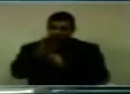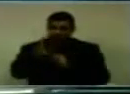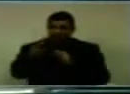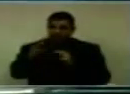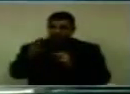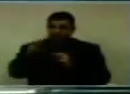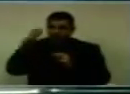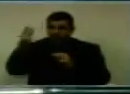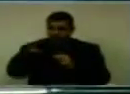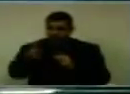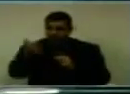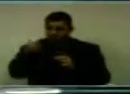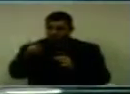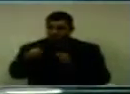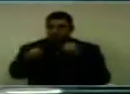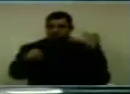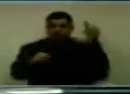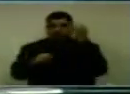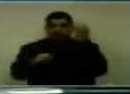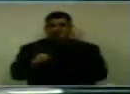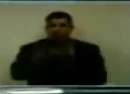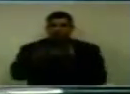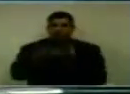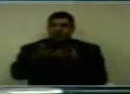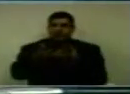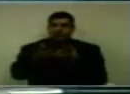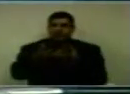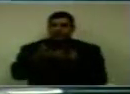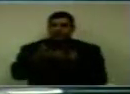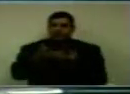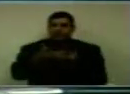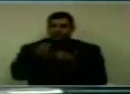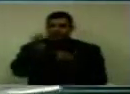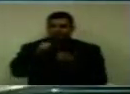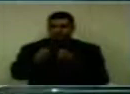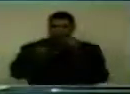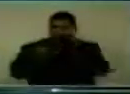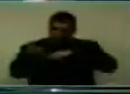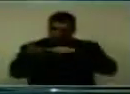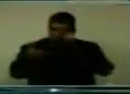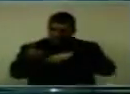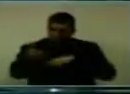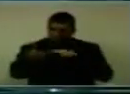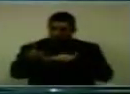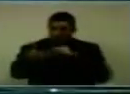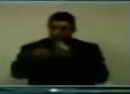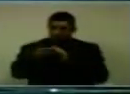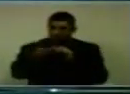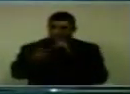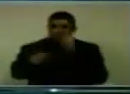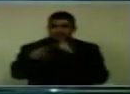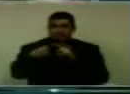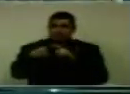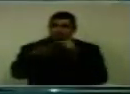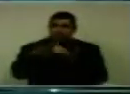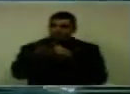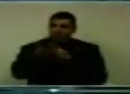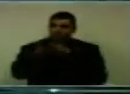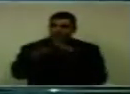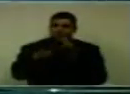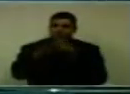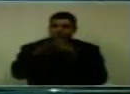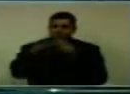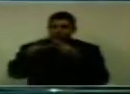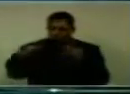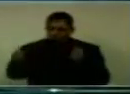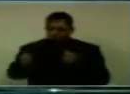de 2010. Era importante até que o senador Eduardo Braga lesse esse relatório, porque ele fala um monte de coisa